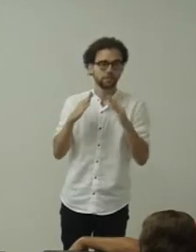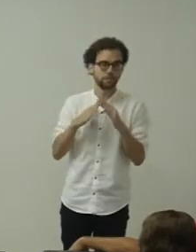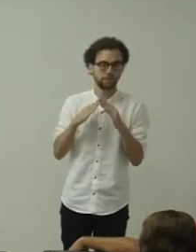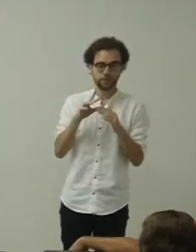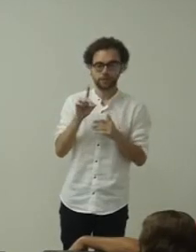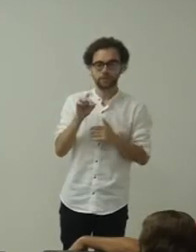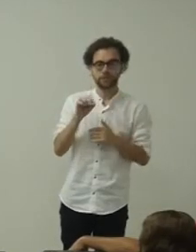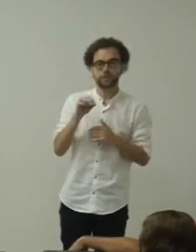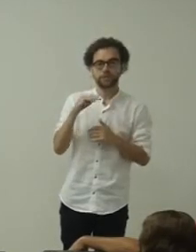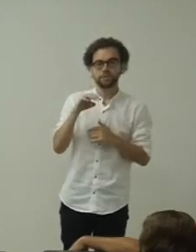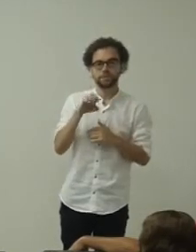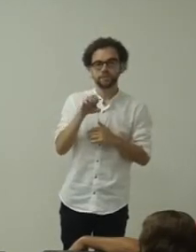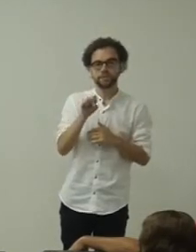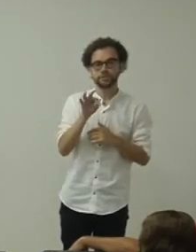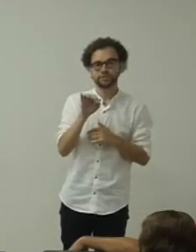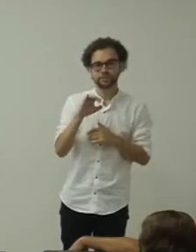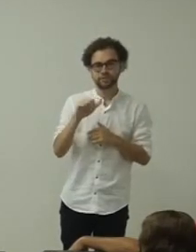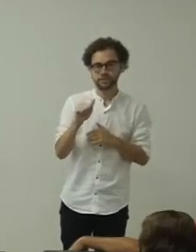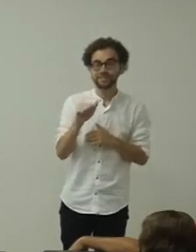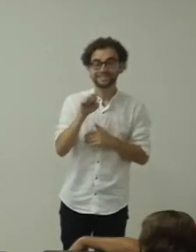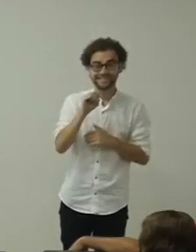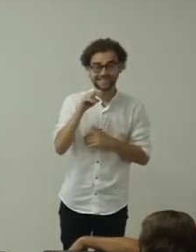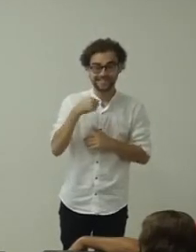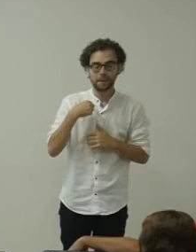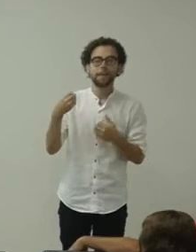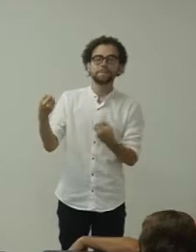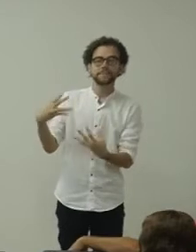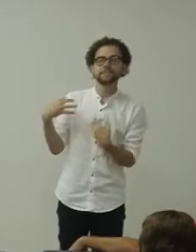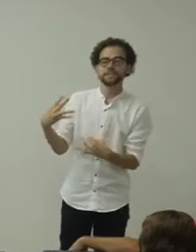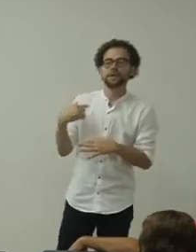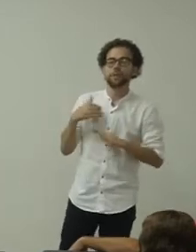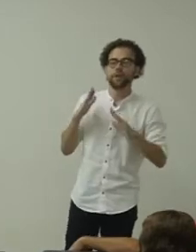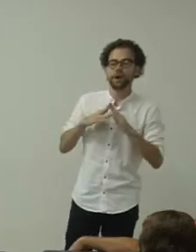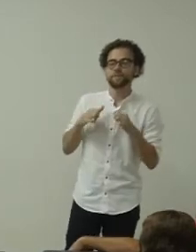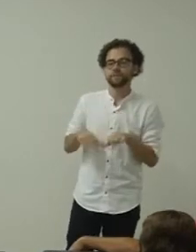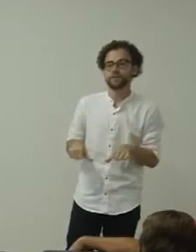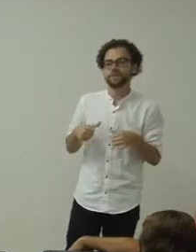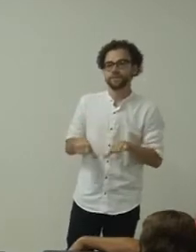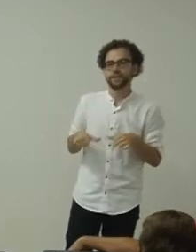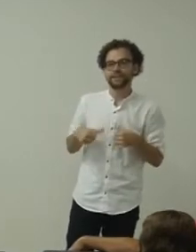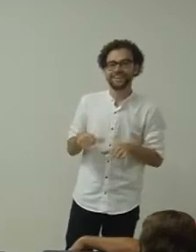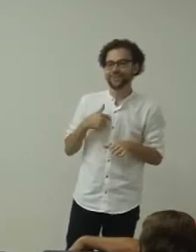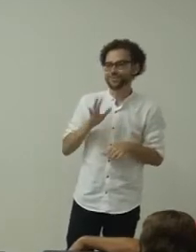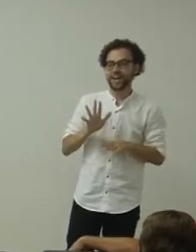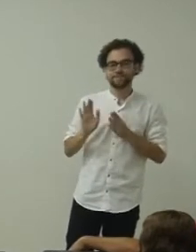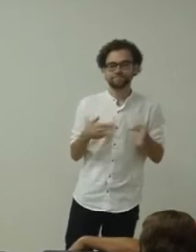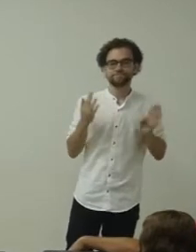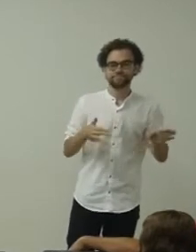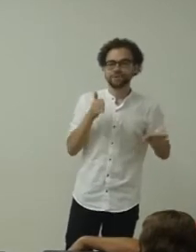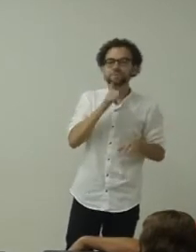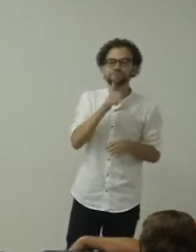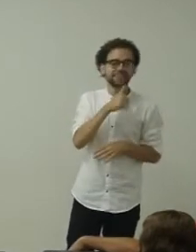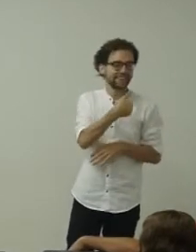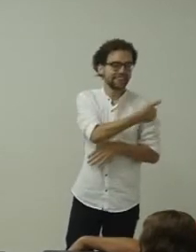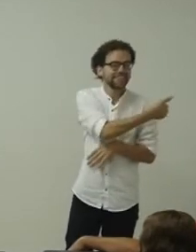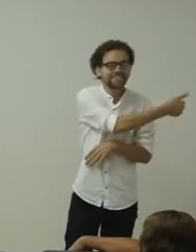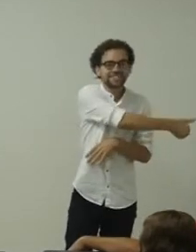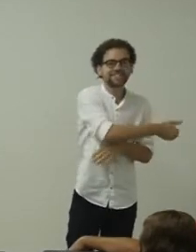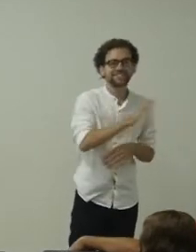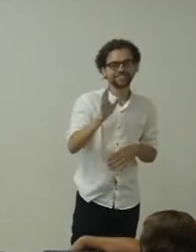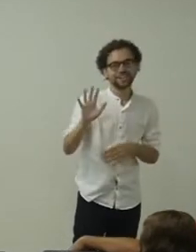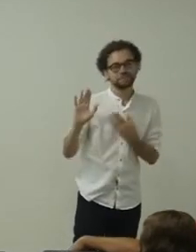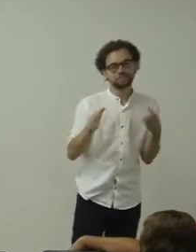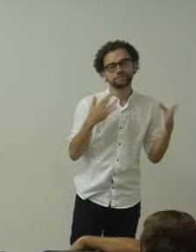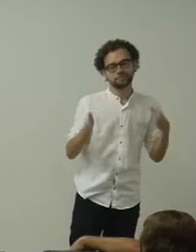ficar dentro de casa... Olha que interessante, eu já estou até avançando, porque as meninas já deixaram o terreno